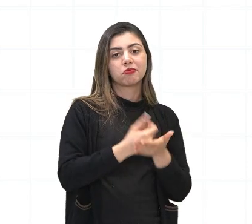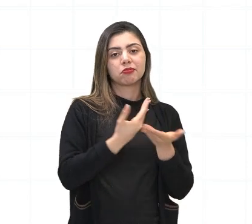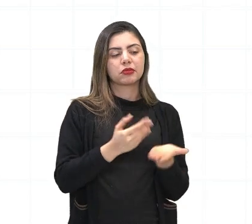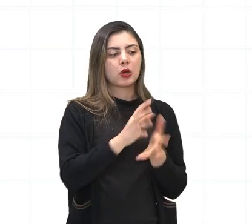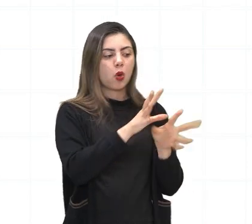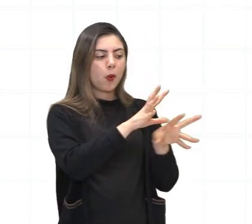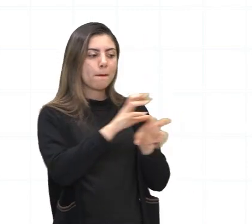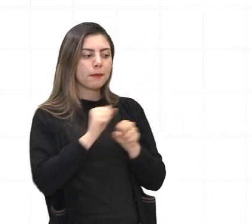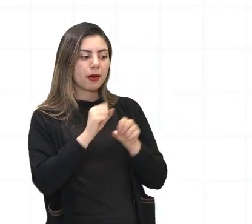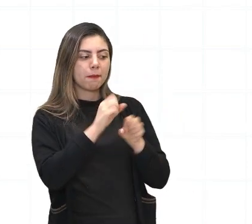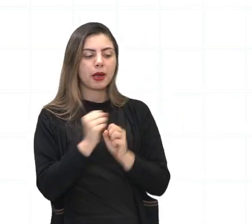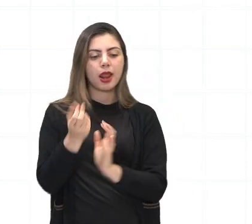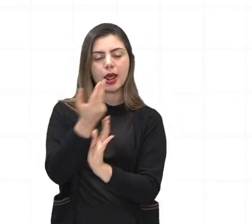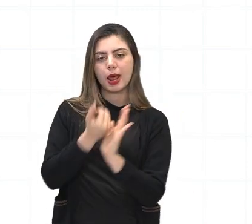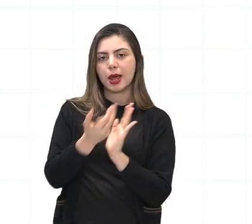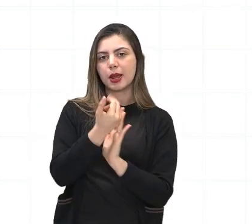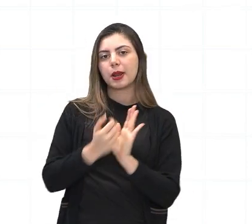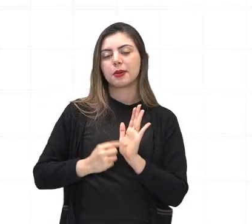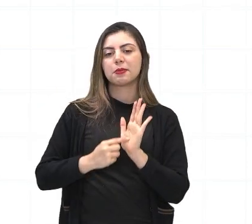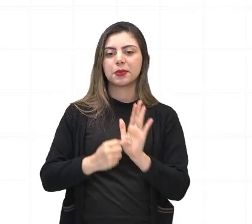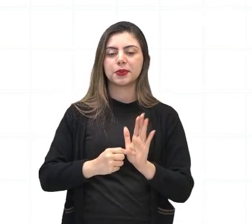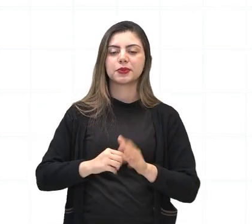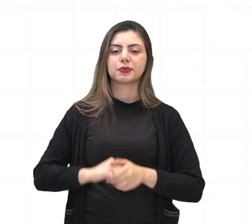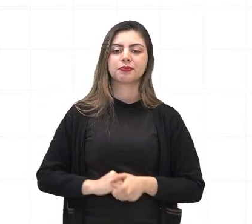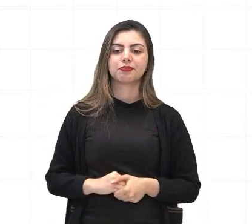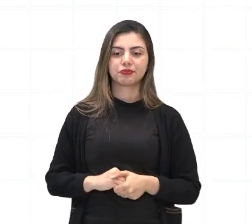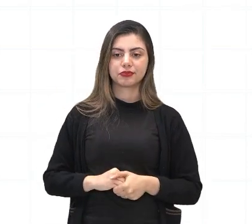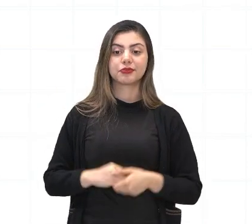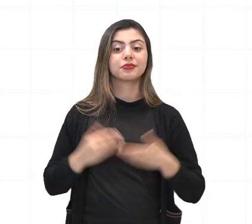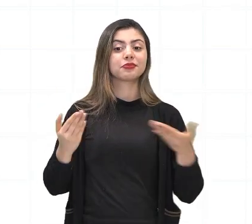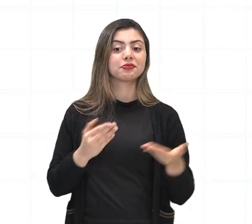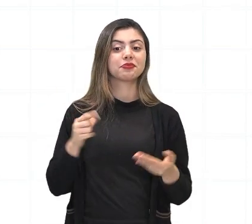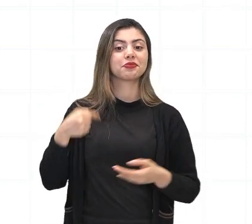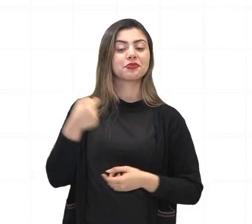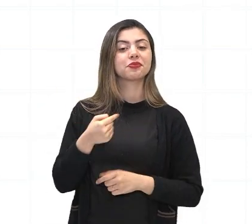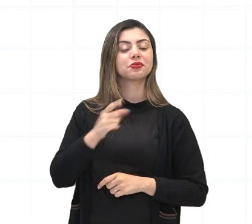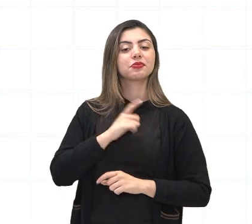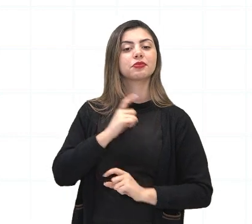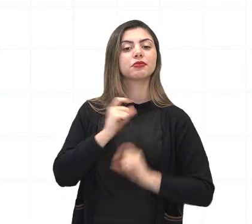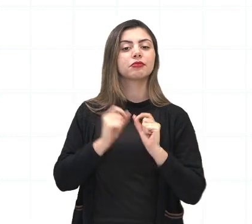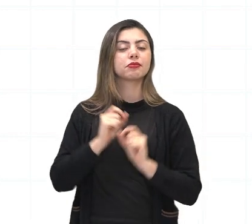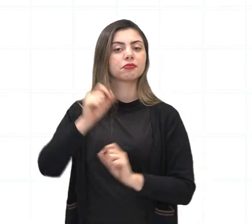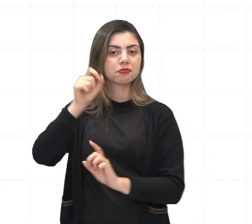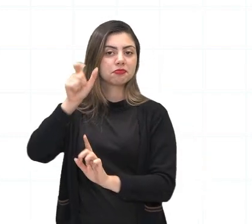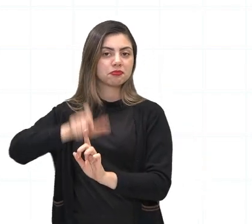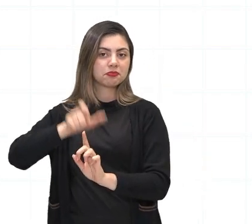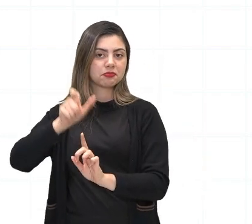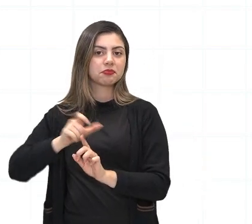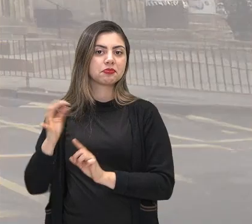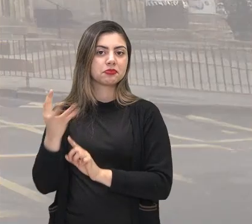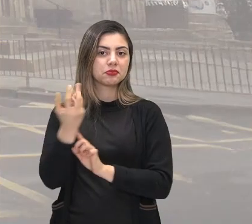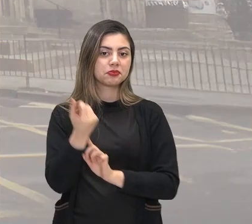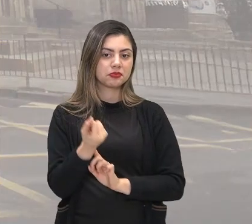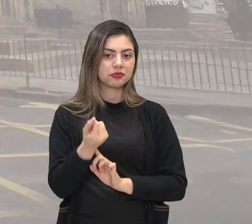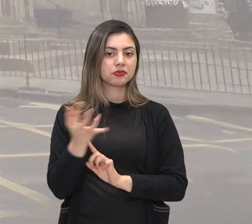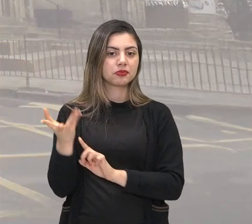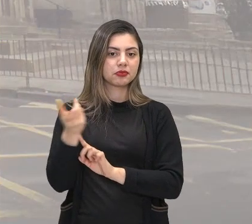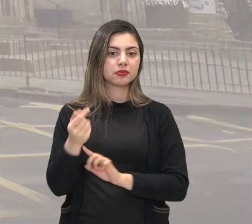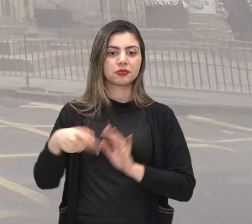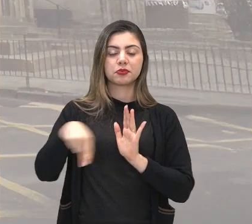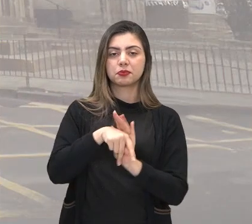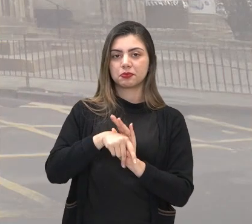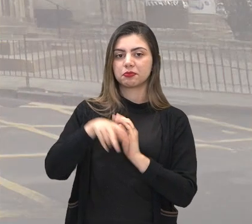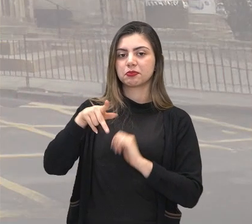esses elementos a gente vai ver o artista agora né que é um artista da Pop arte que foi o